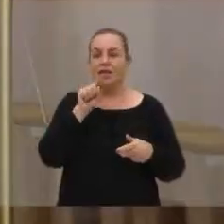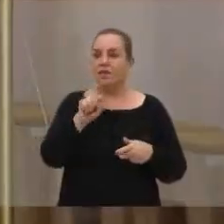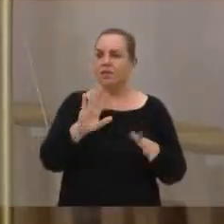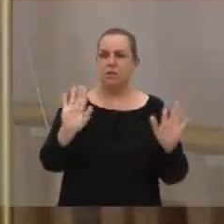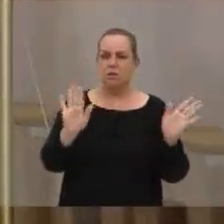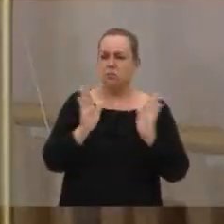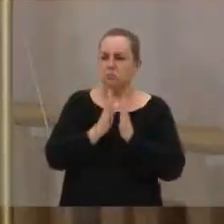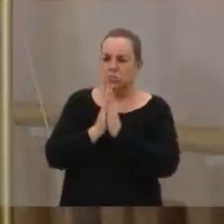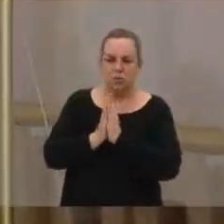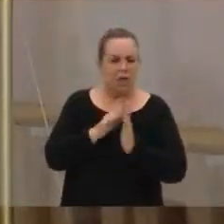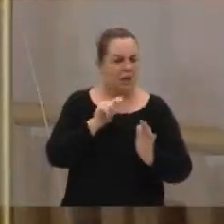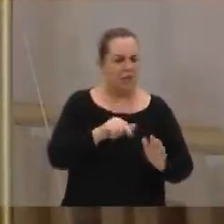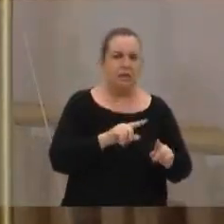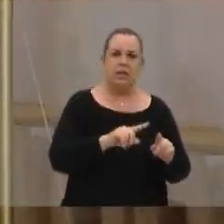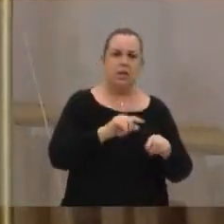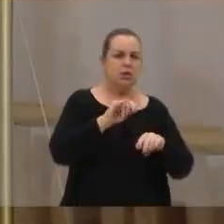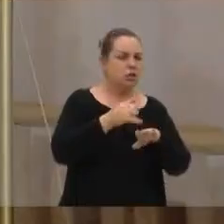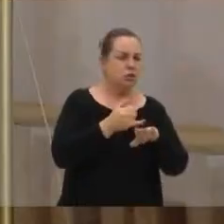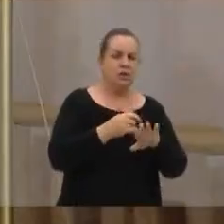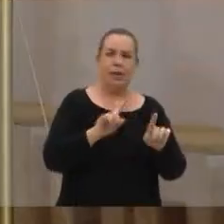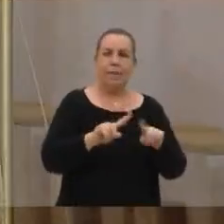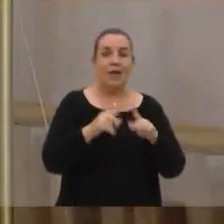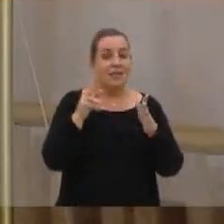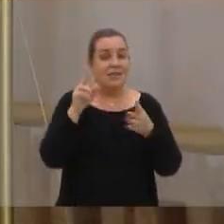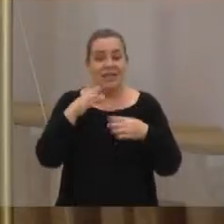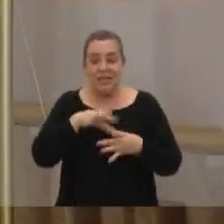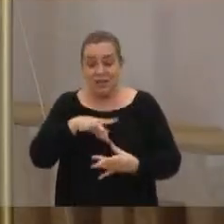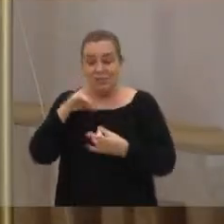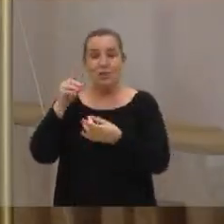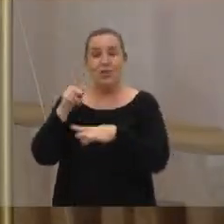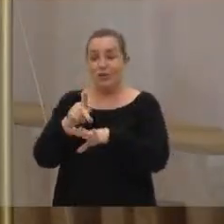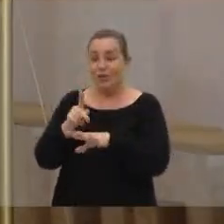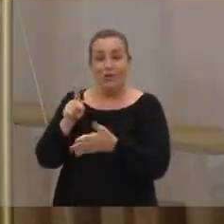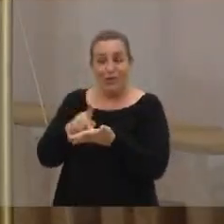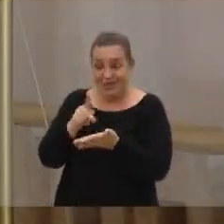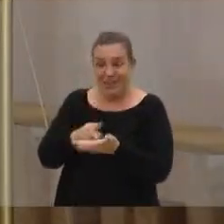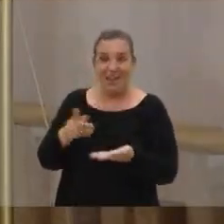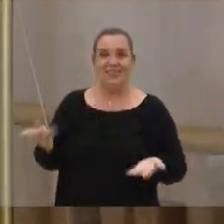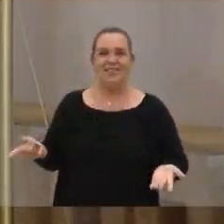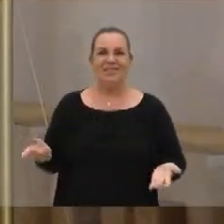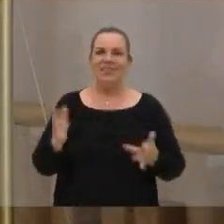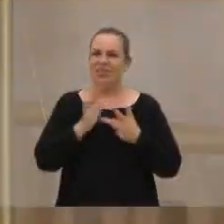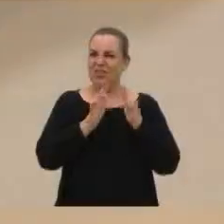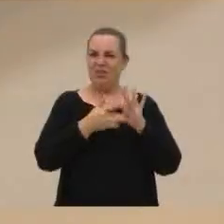aqui, nem em Jerusalém, mas em espírito e verdade. Jesus era uma ameaça.